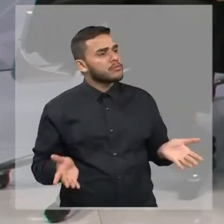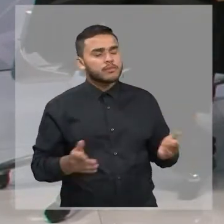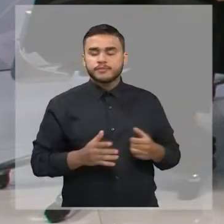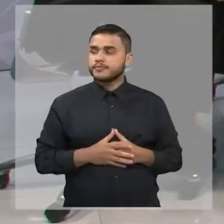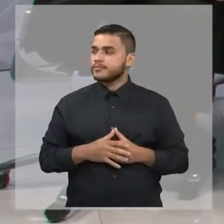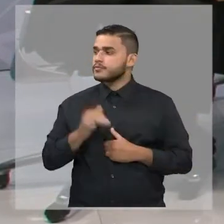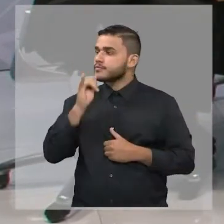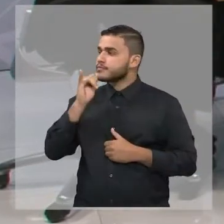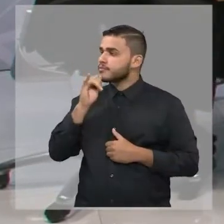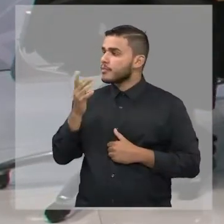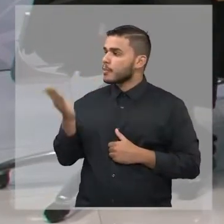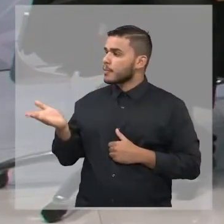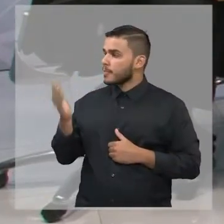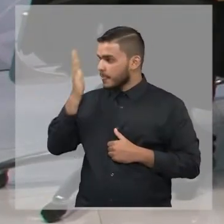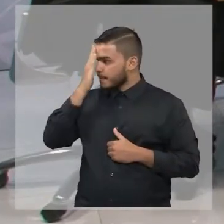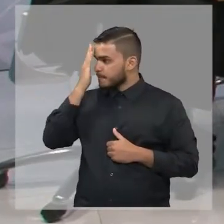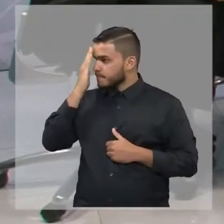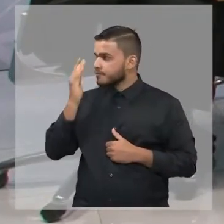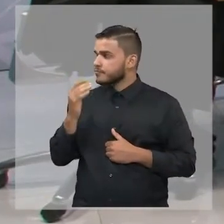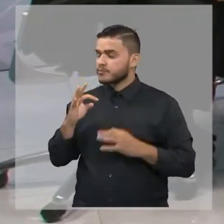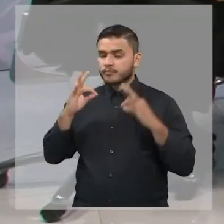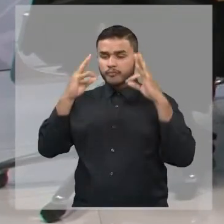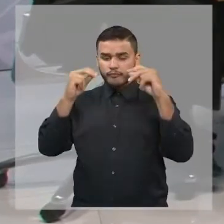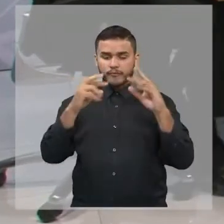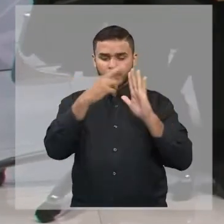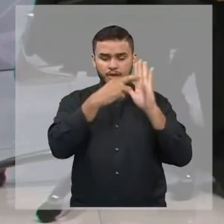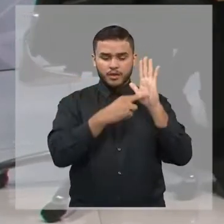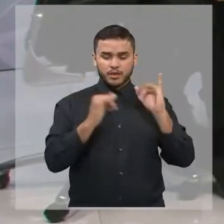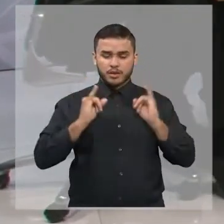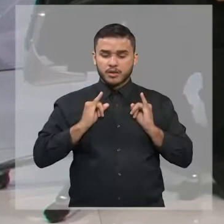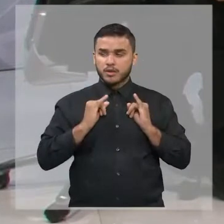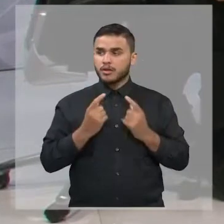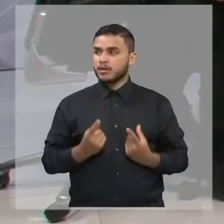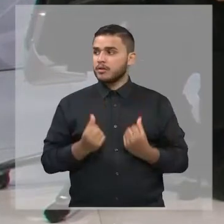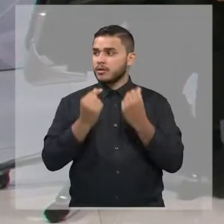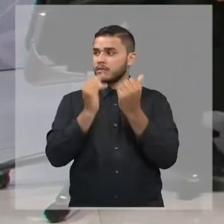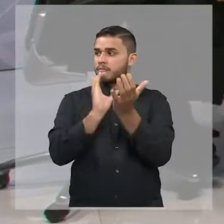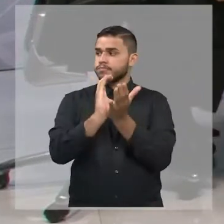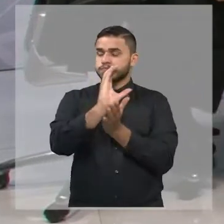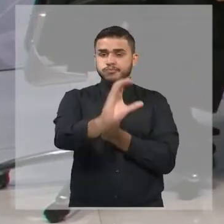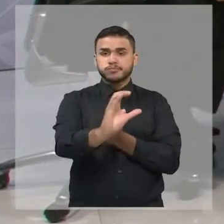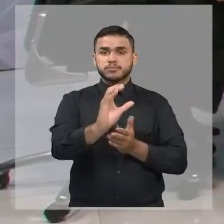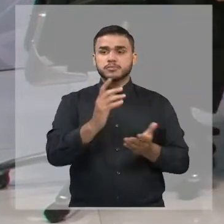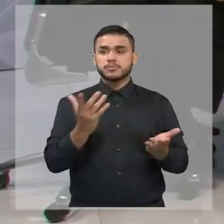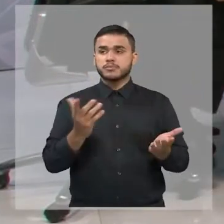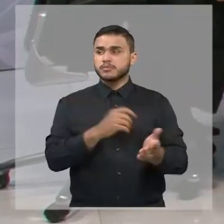não pode ser você está brigando com a matemática para resolver todos os problemas. Não é, mas é a maior conta da União.